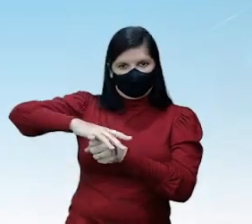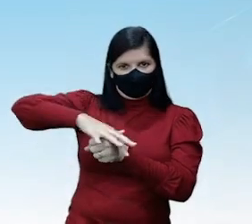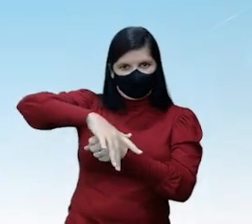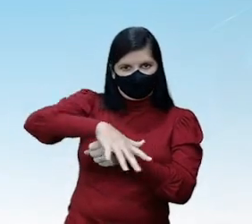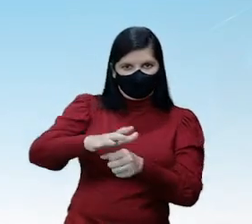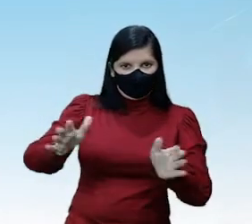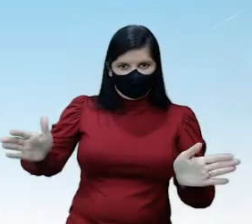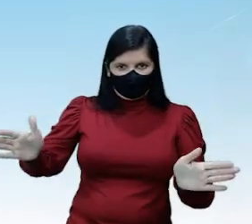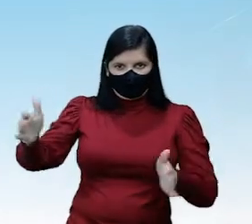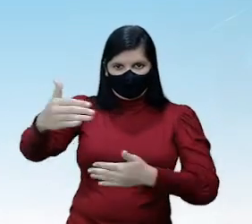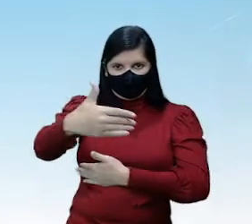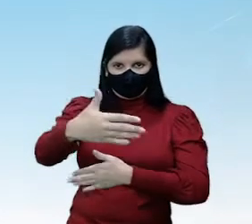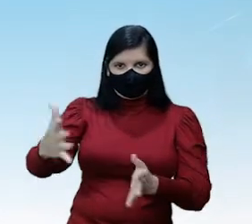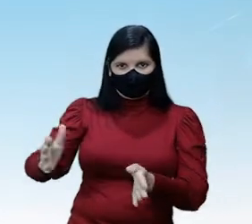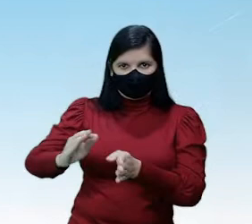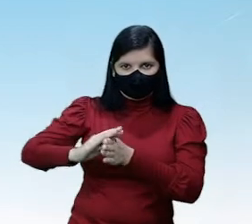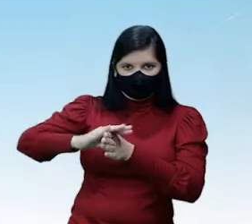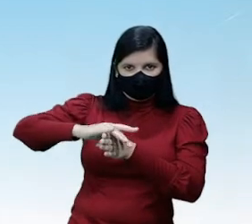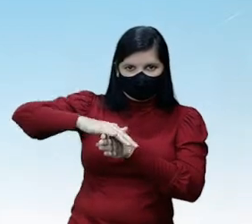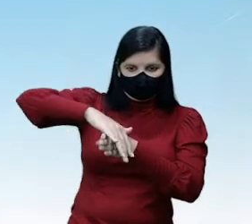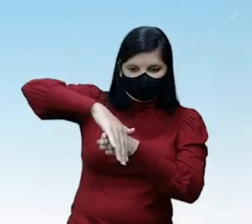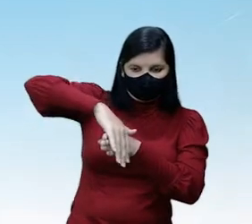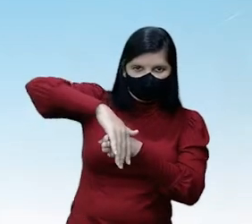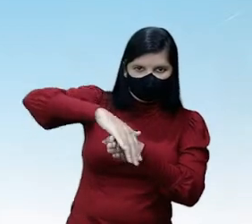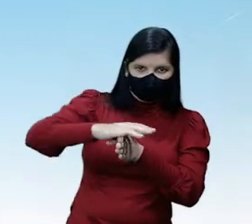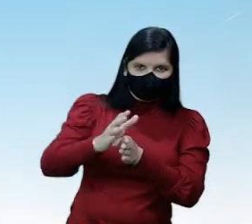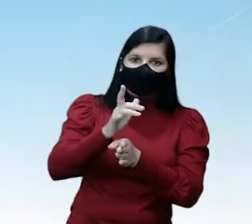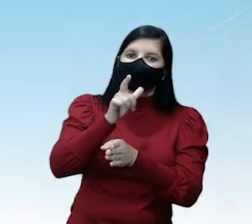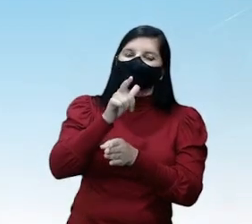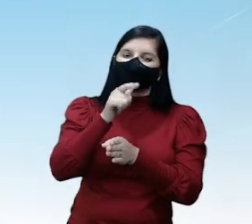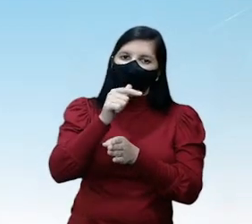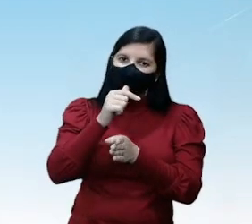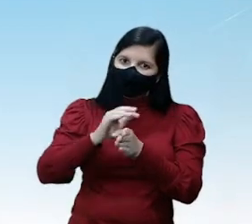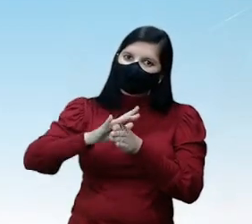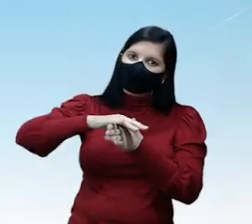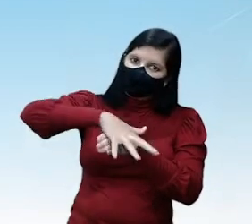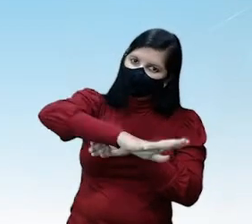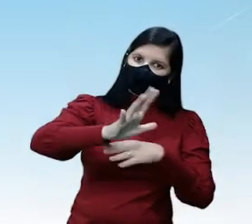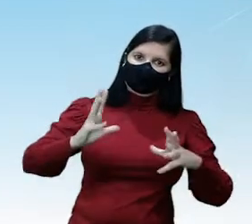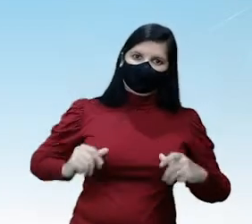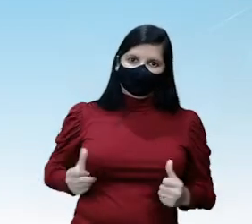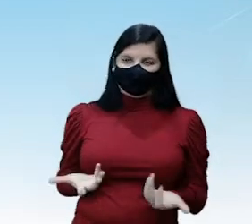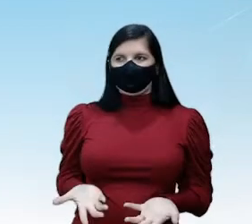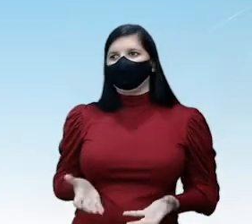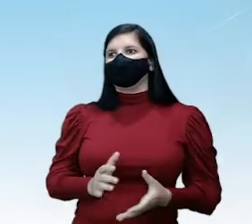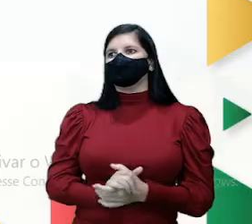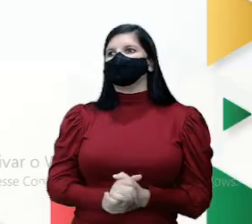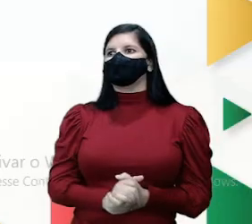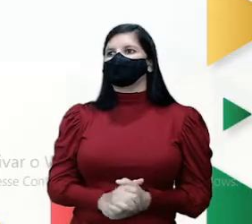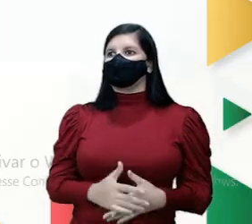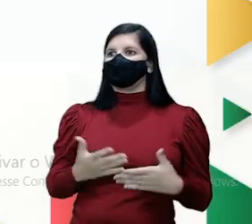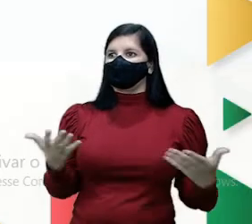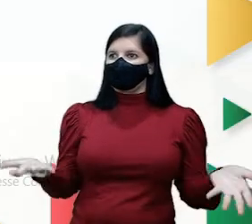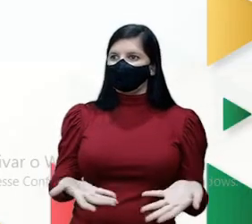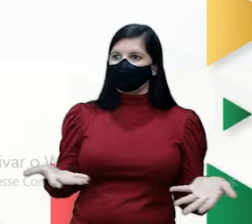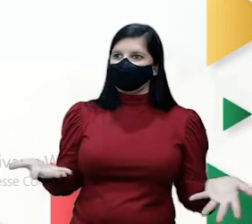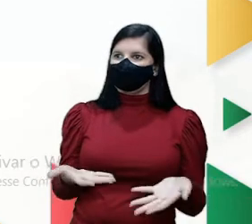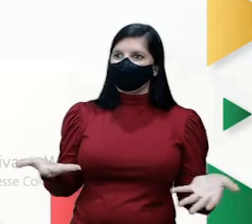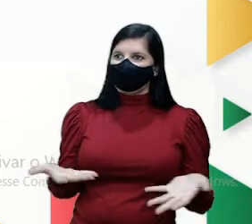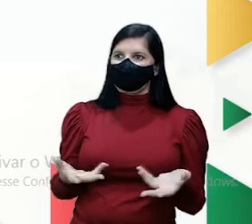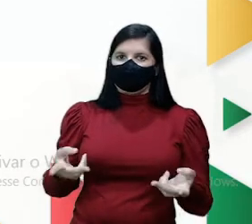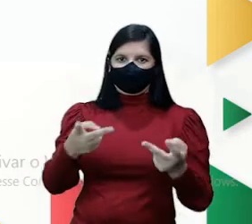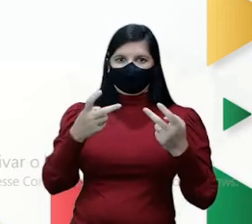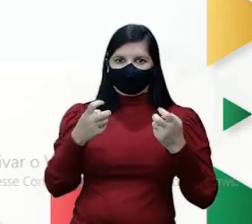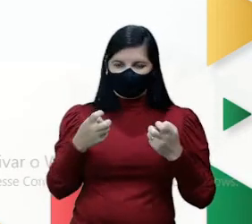tanque, que irá facilitar a remoção na etapa seguinte. Aí a gente tem essa imagem